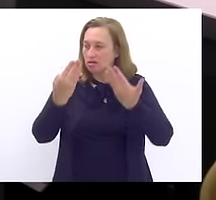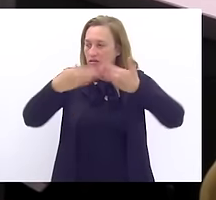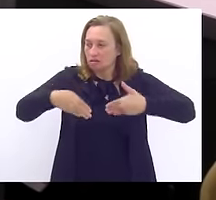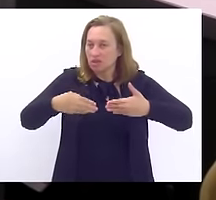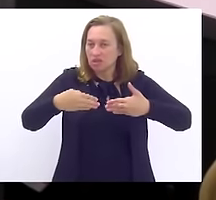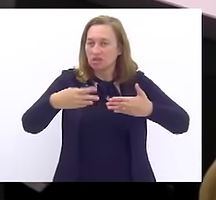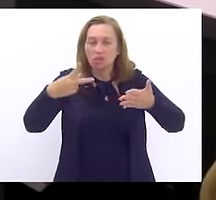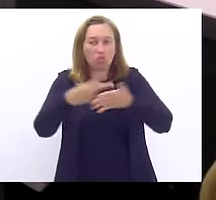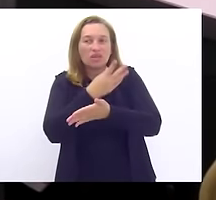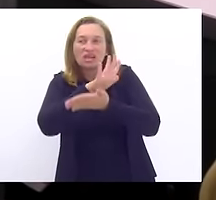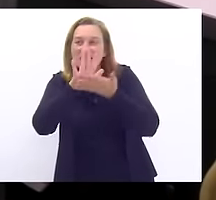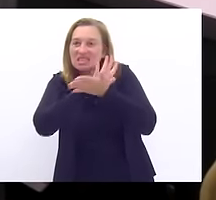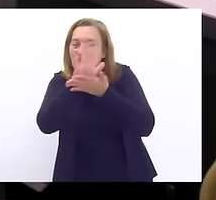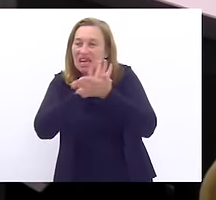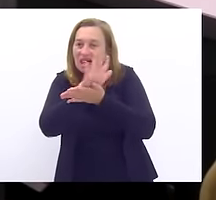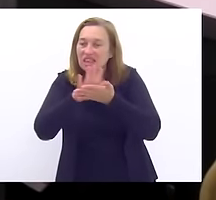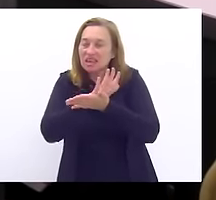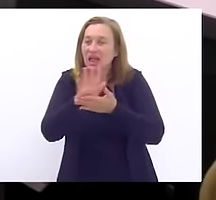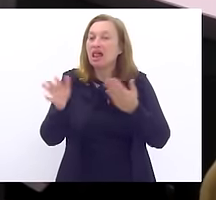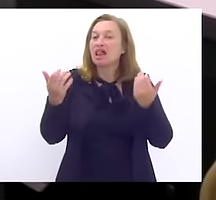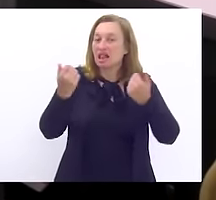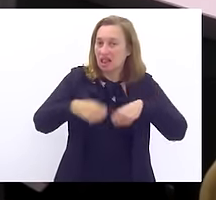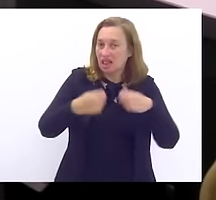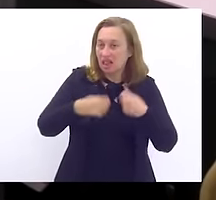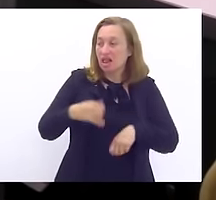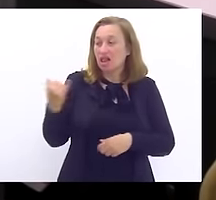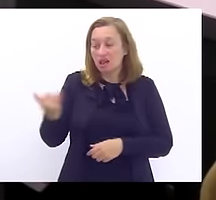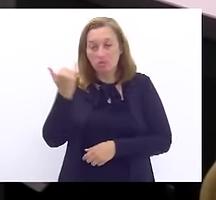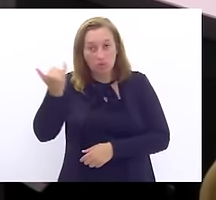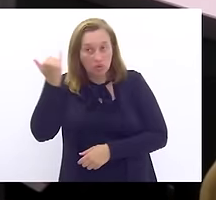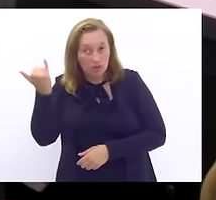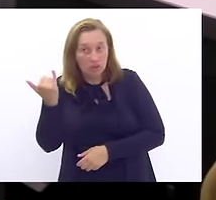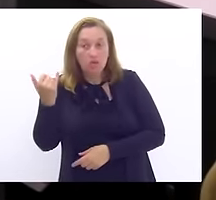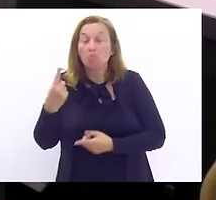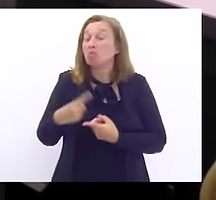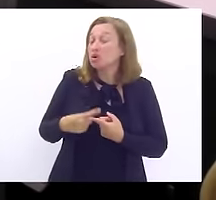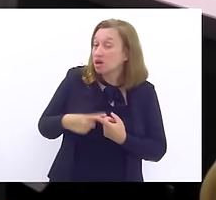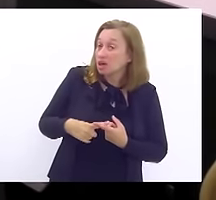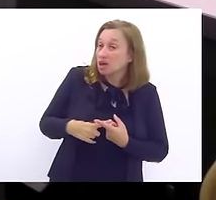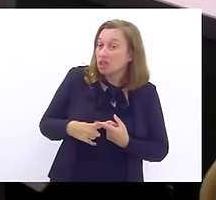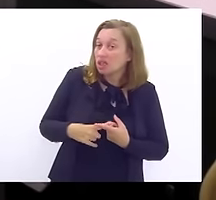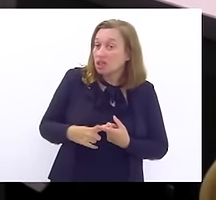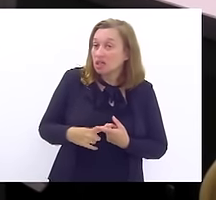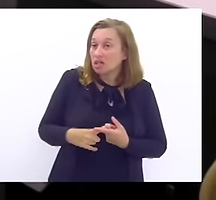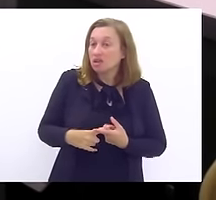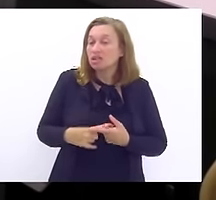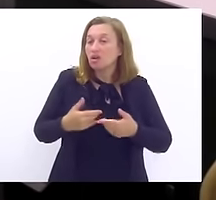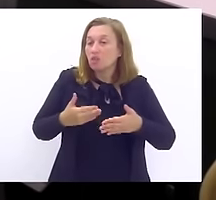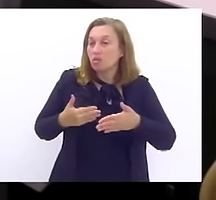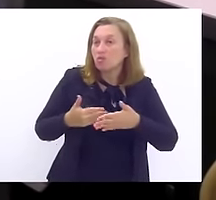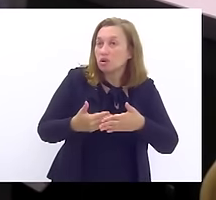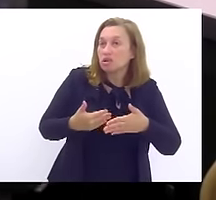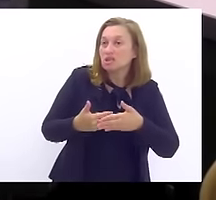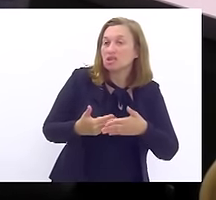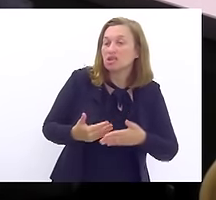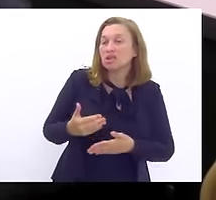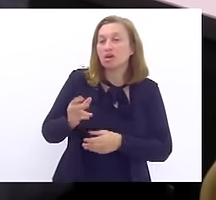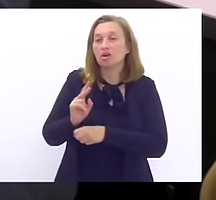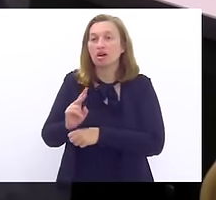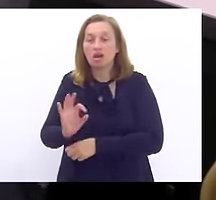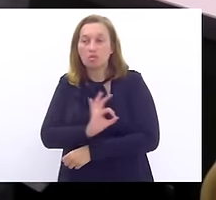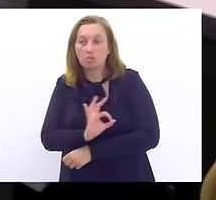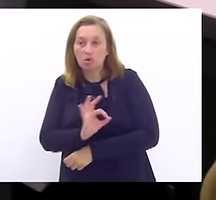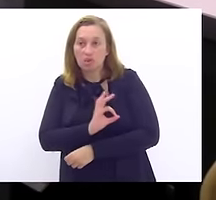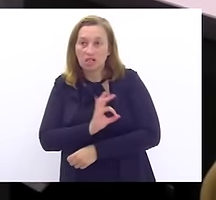e é necessário fazer é importante sim entendeu porque porque há esse aproximação a gente policial às vezes